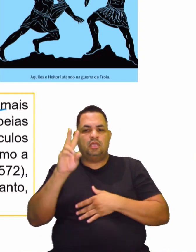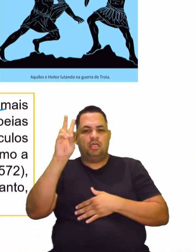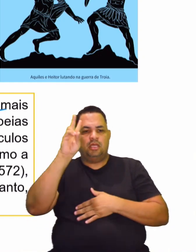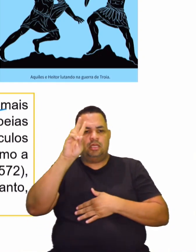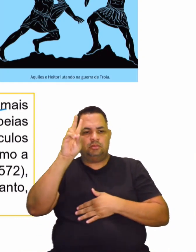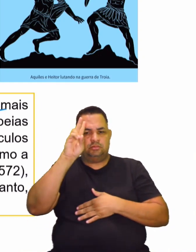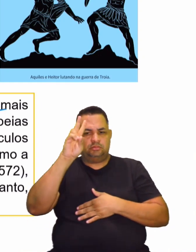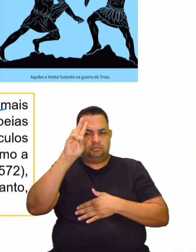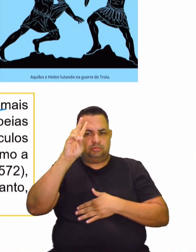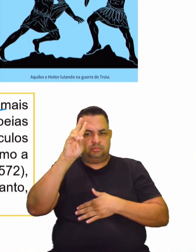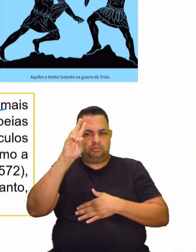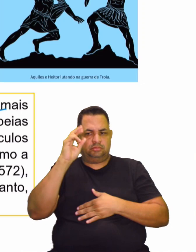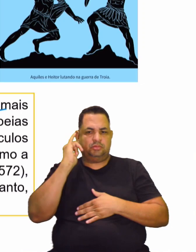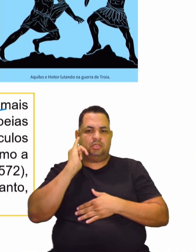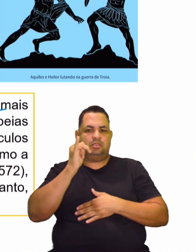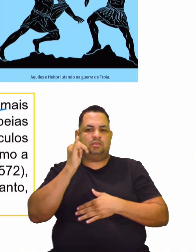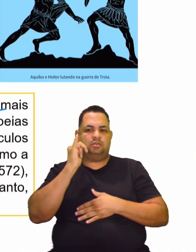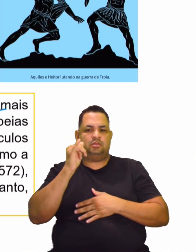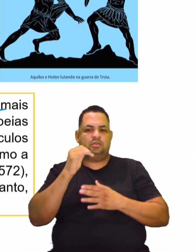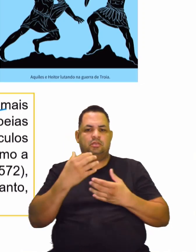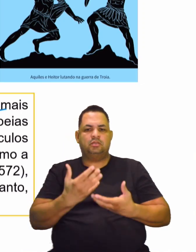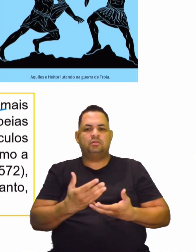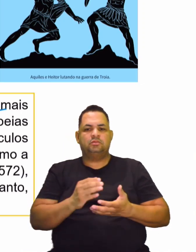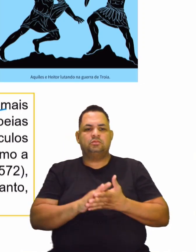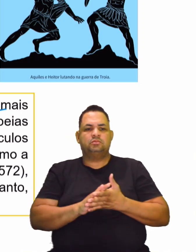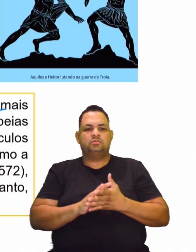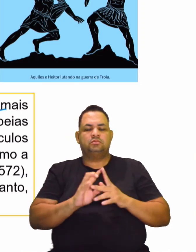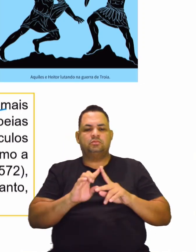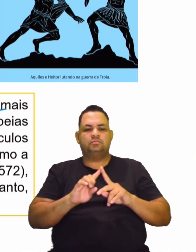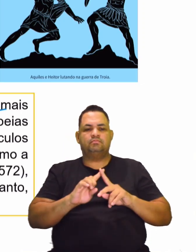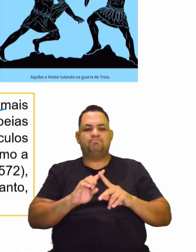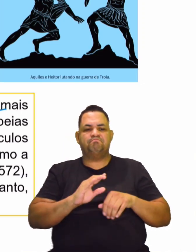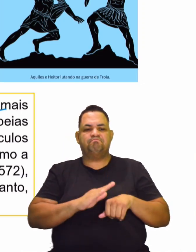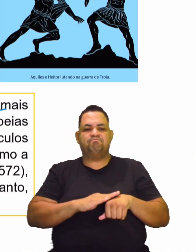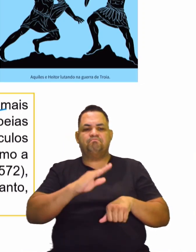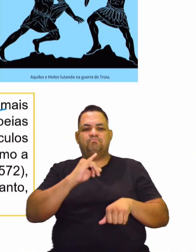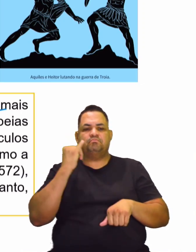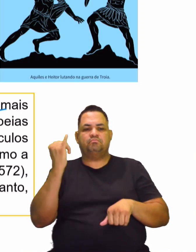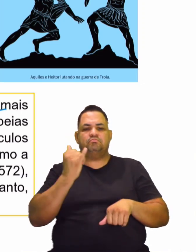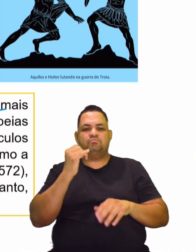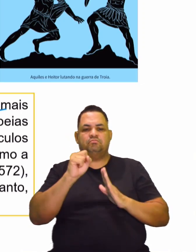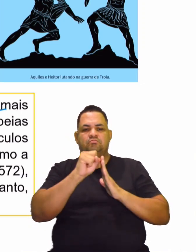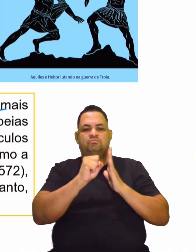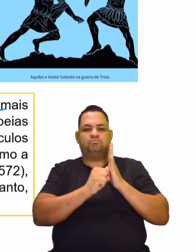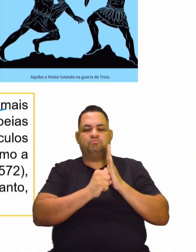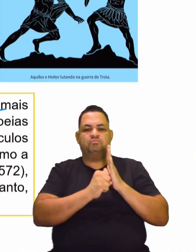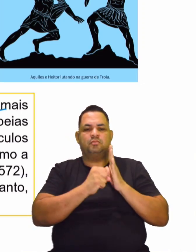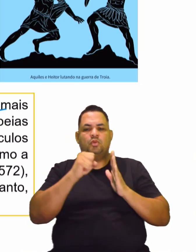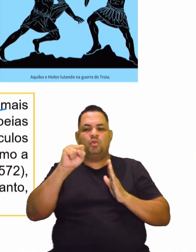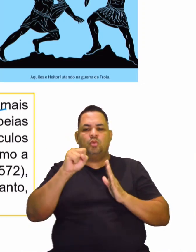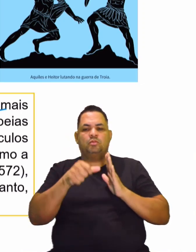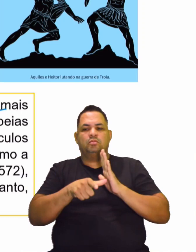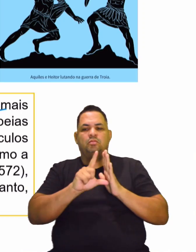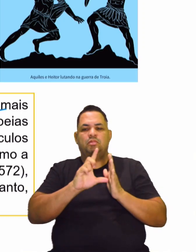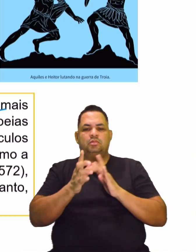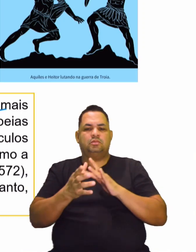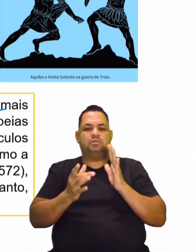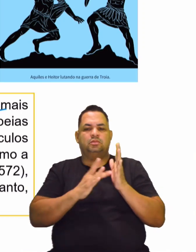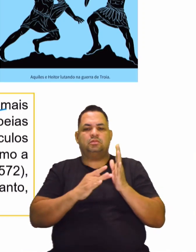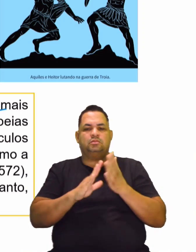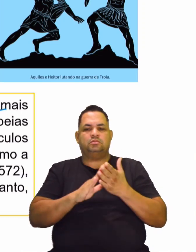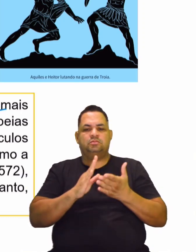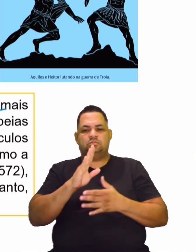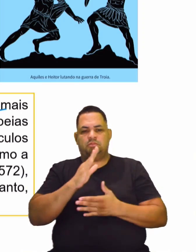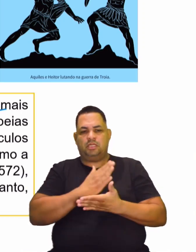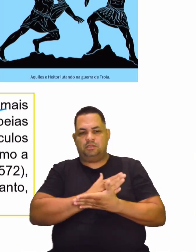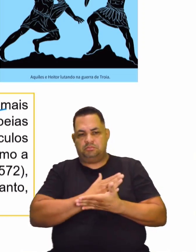lembrando, epopeia, poema épico, mais importantes do século VIII a.C., consideradas então as